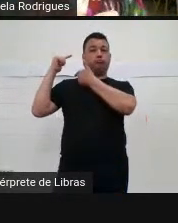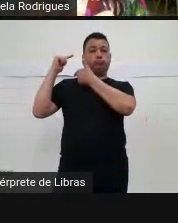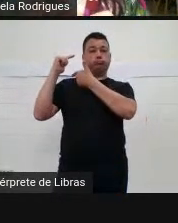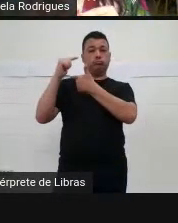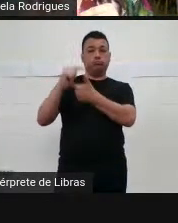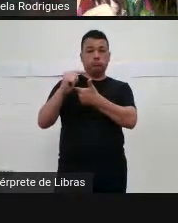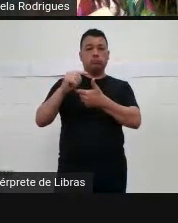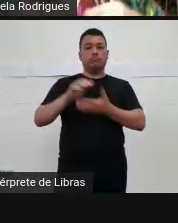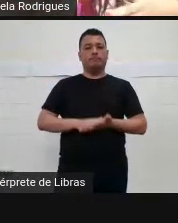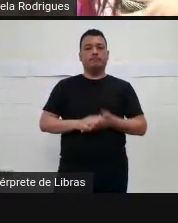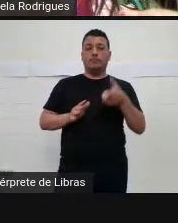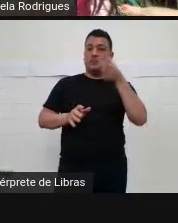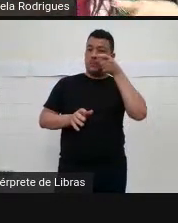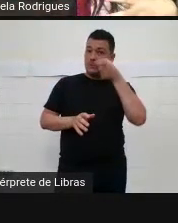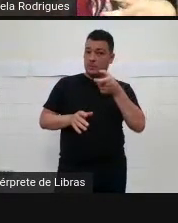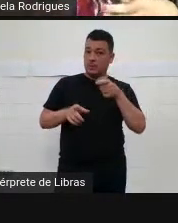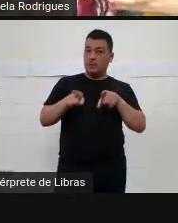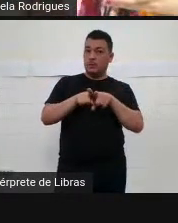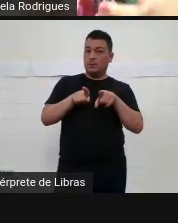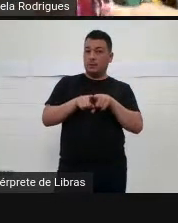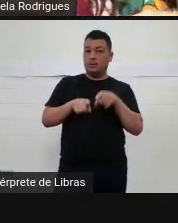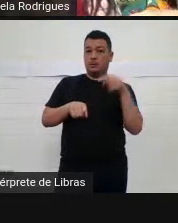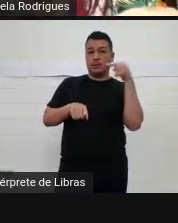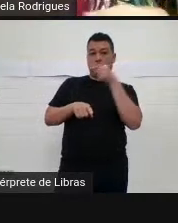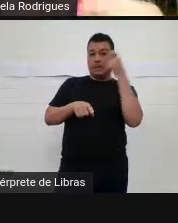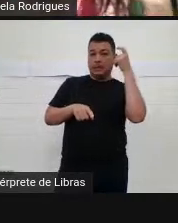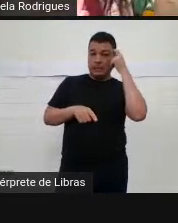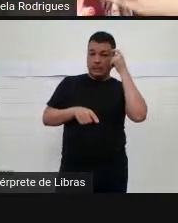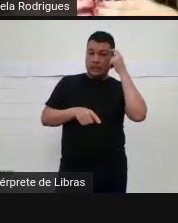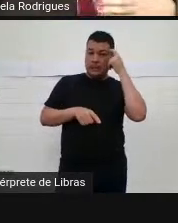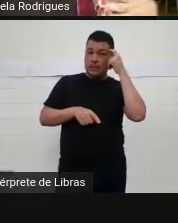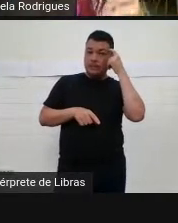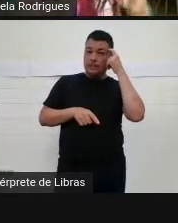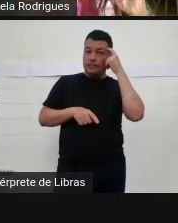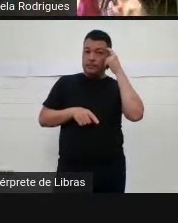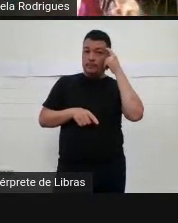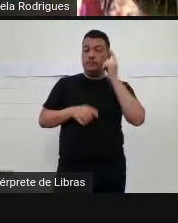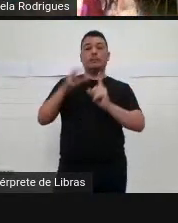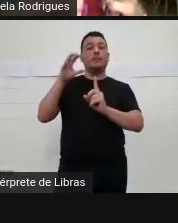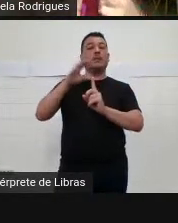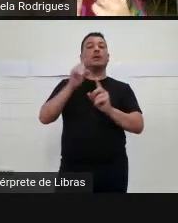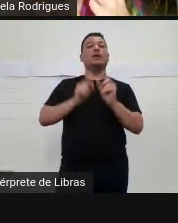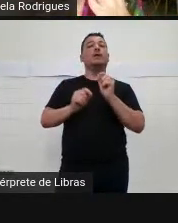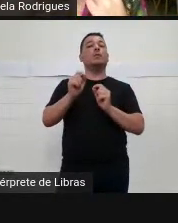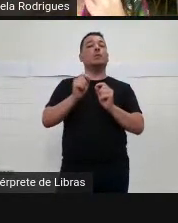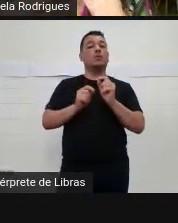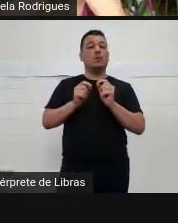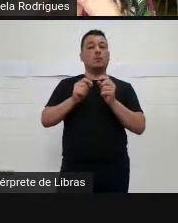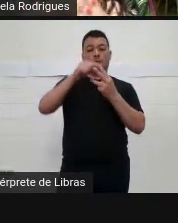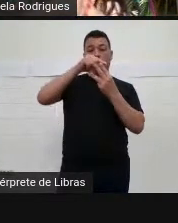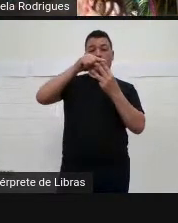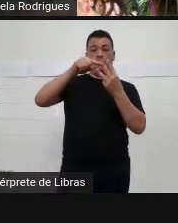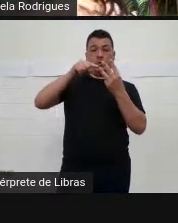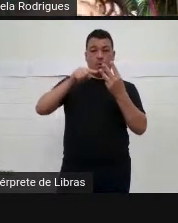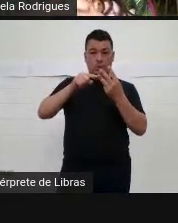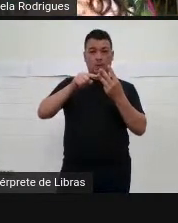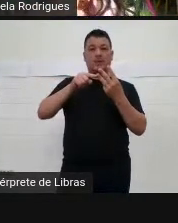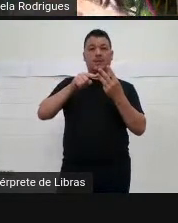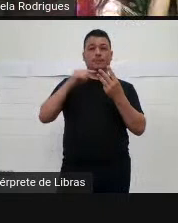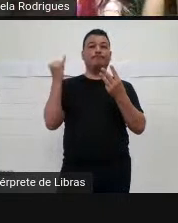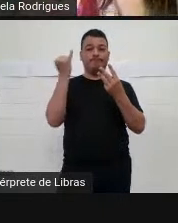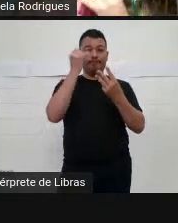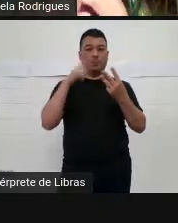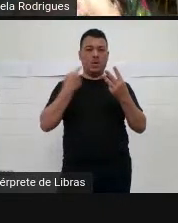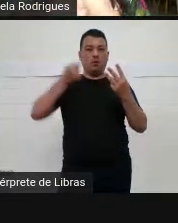justamente interessante, porque é essa lógica que vai estabelecer três mecanismos importantes para a